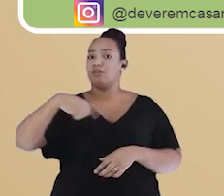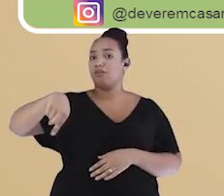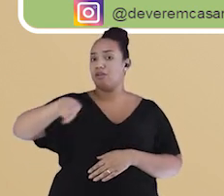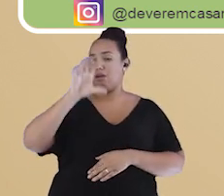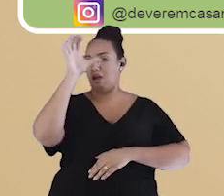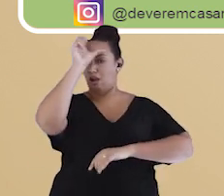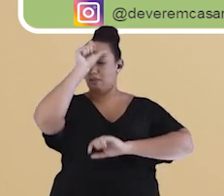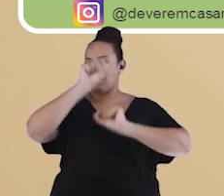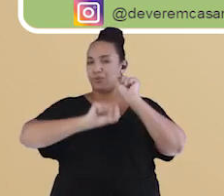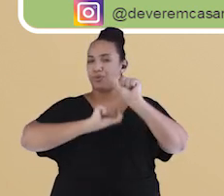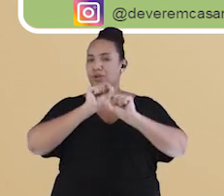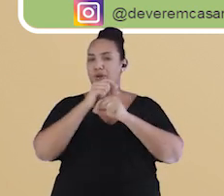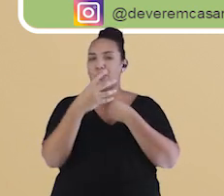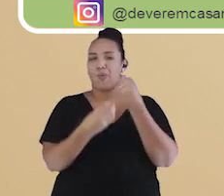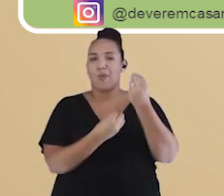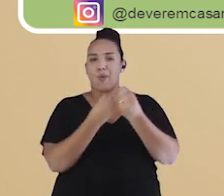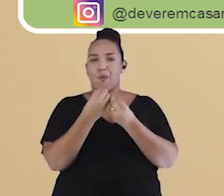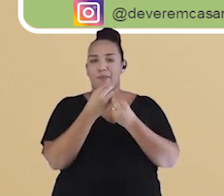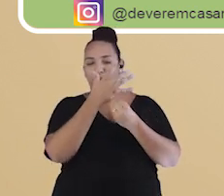habitantes de um lugar.